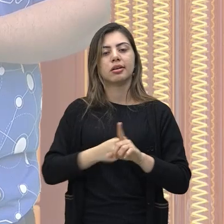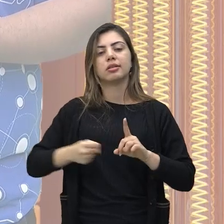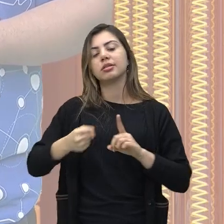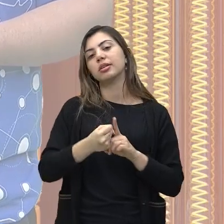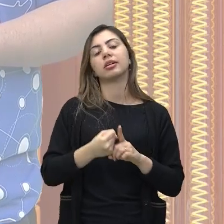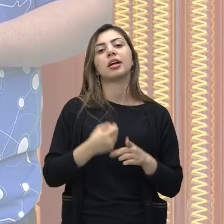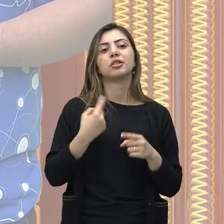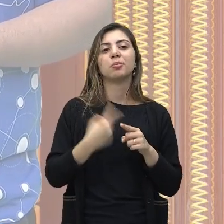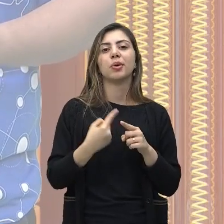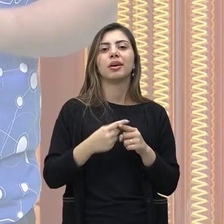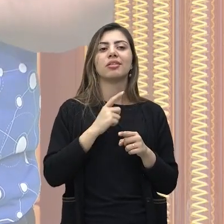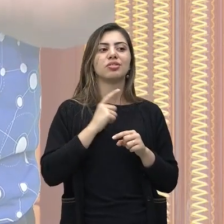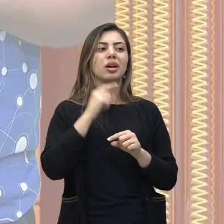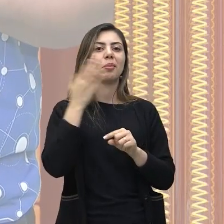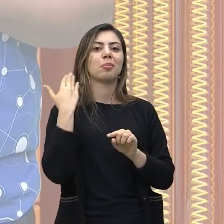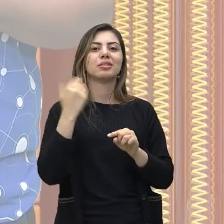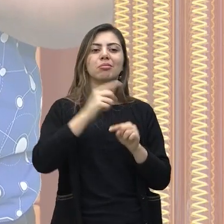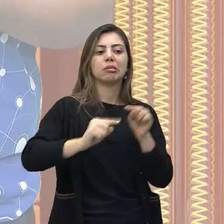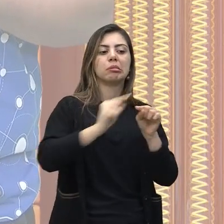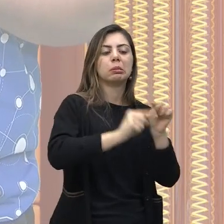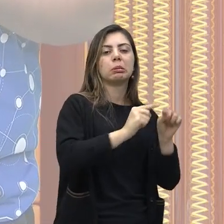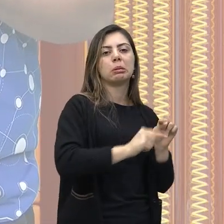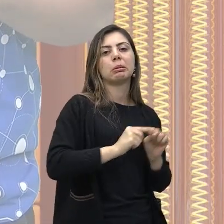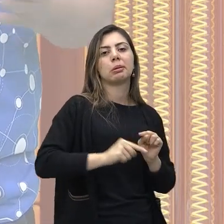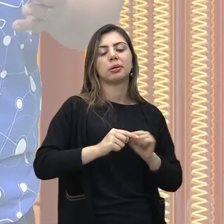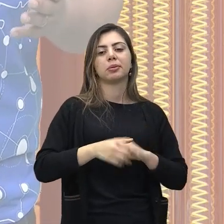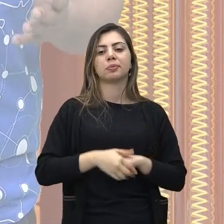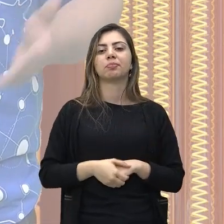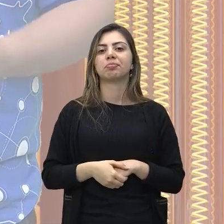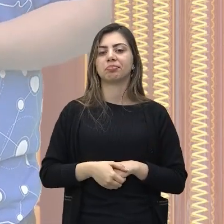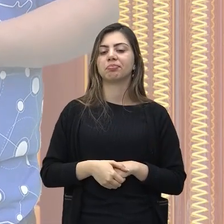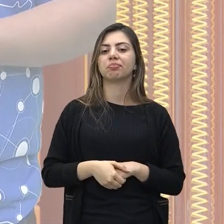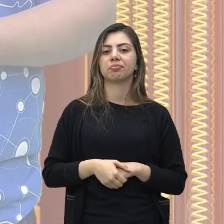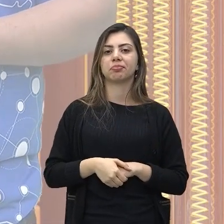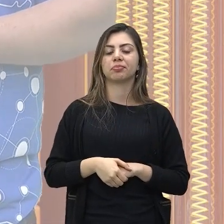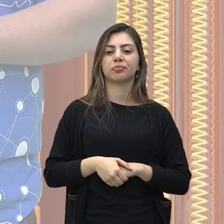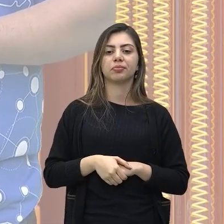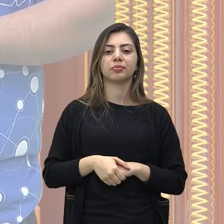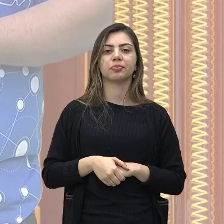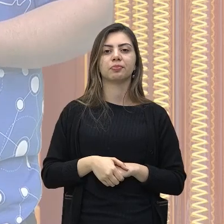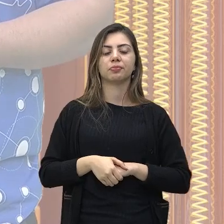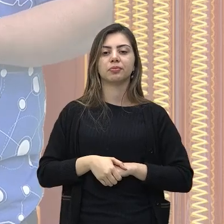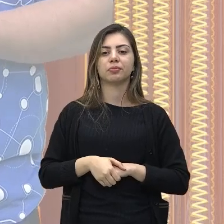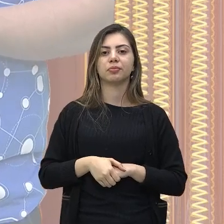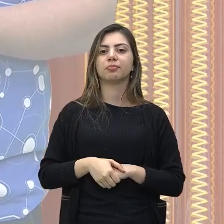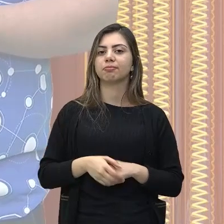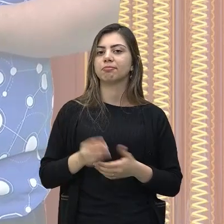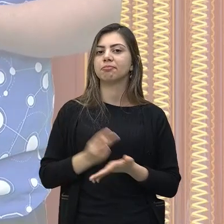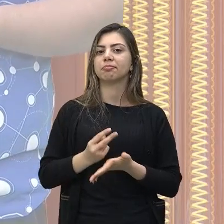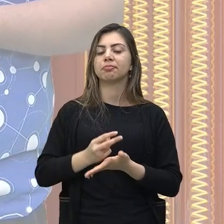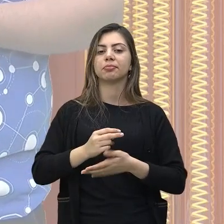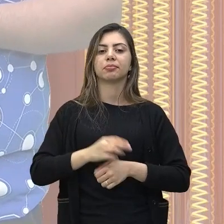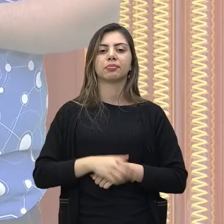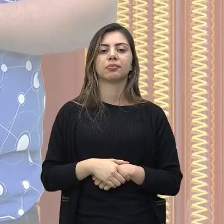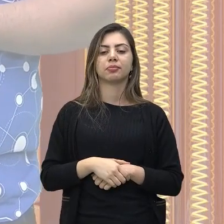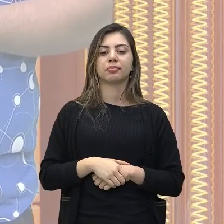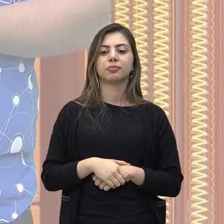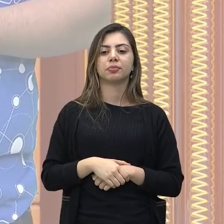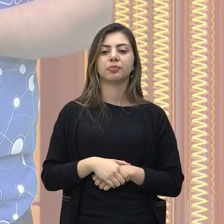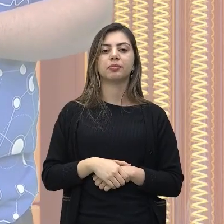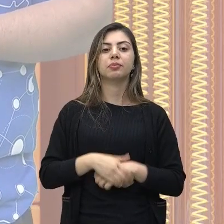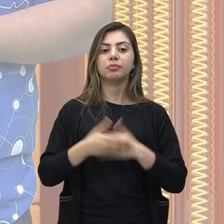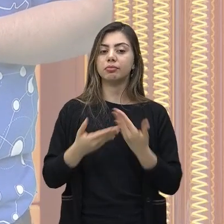foram negados, né, que eles foram, na verdade, tirados do meio, ok? Continuando.